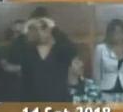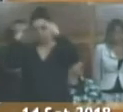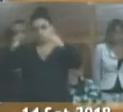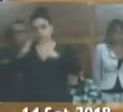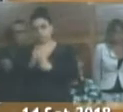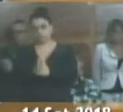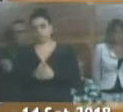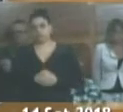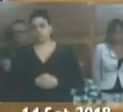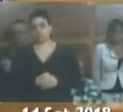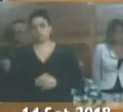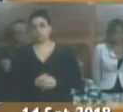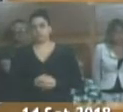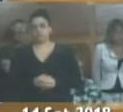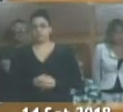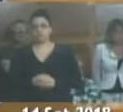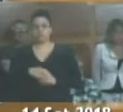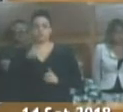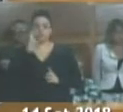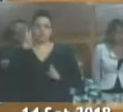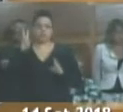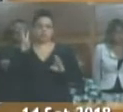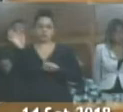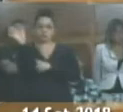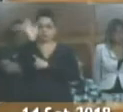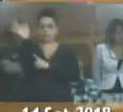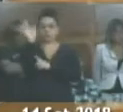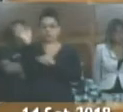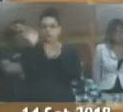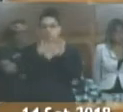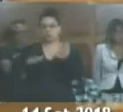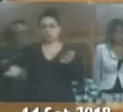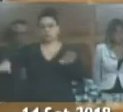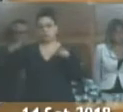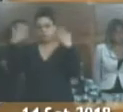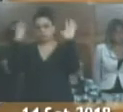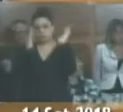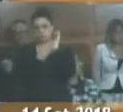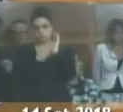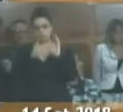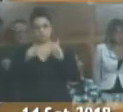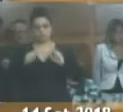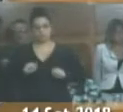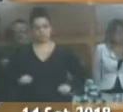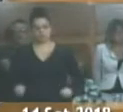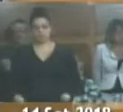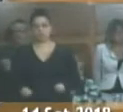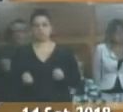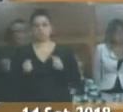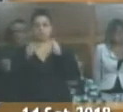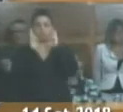Quanto à questão da Universidade do Mar, eu queria dar parabéns ao Zaganelli. Ele é um guerreiro, um visionário.